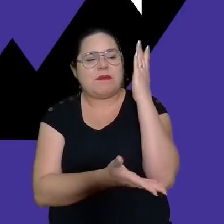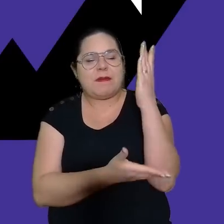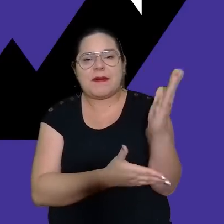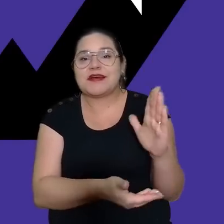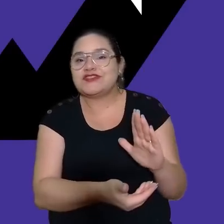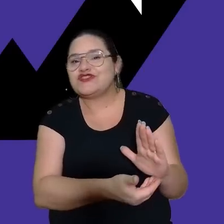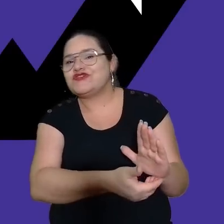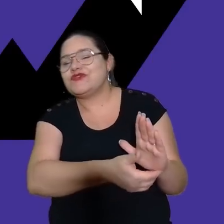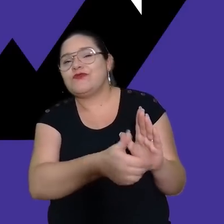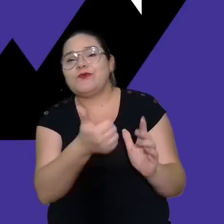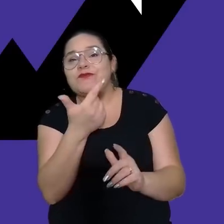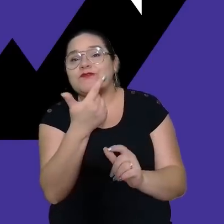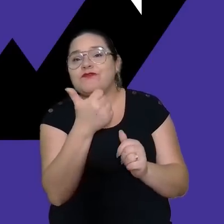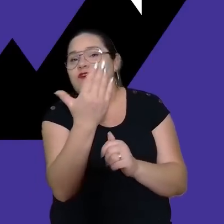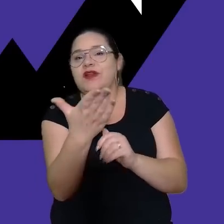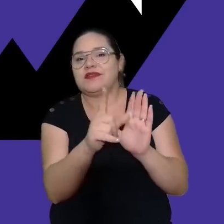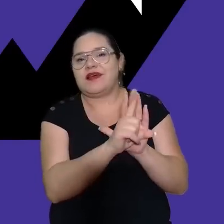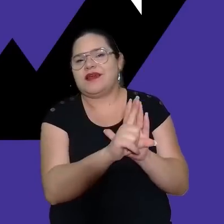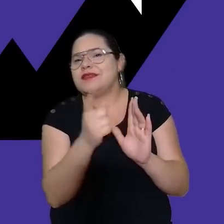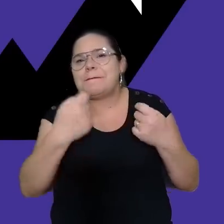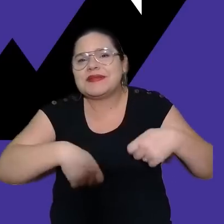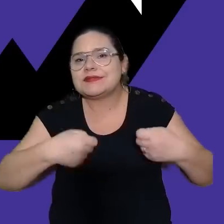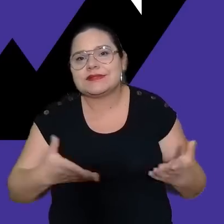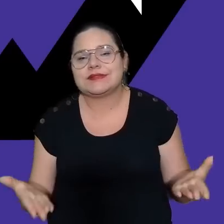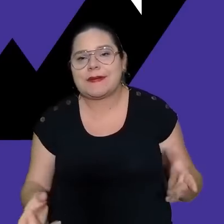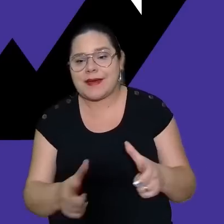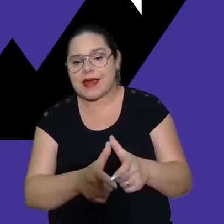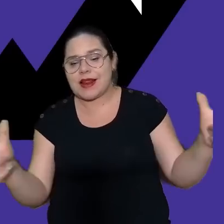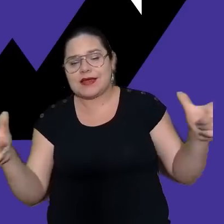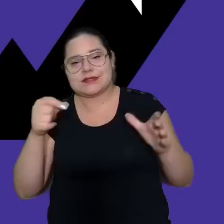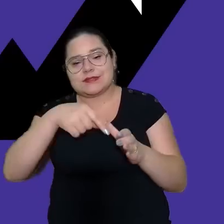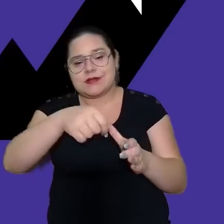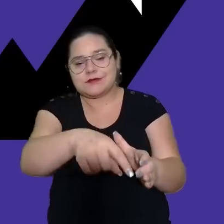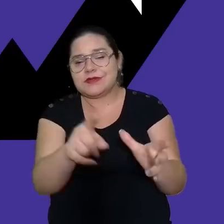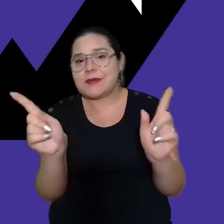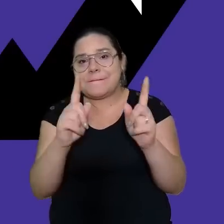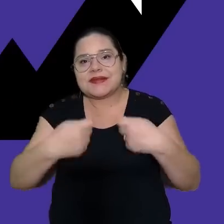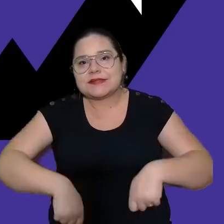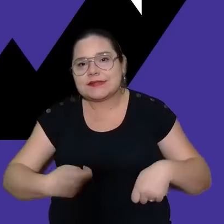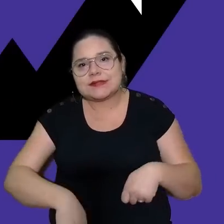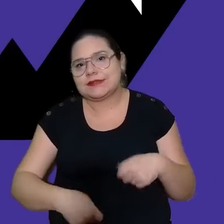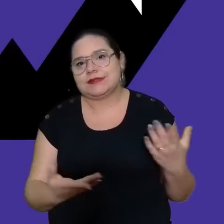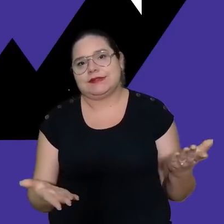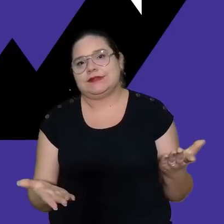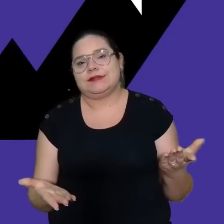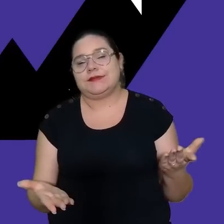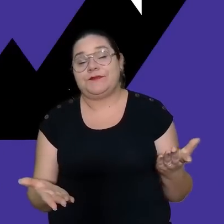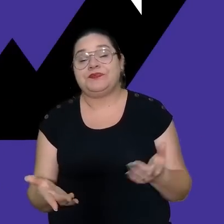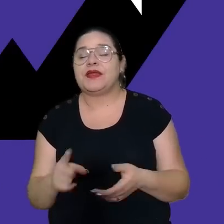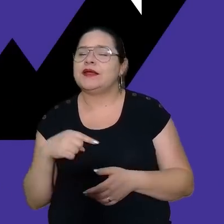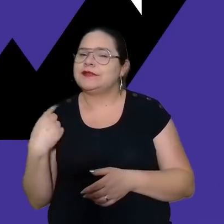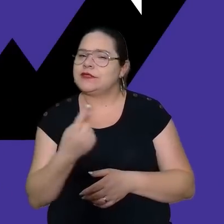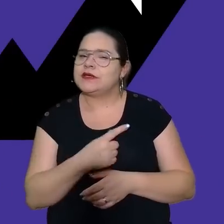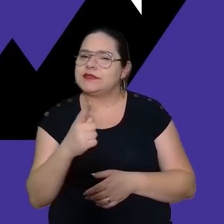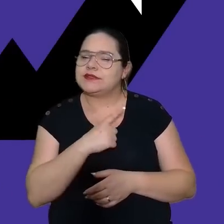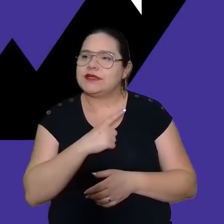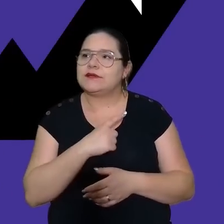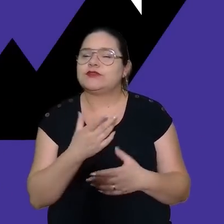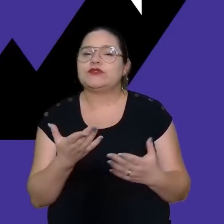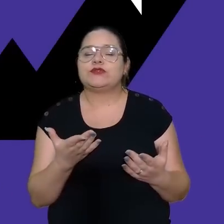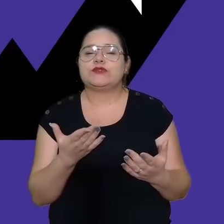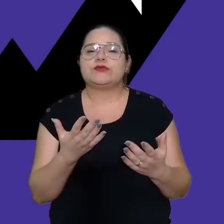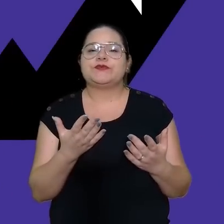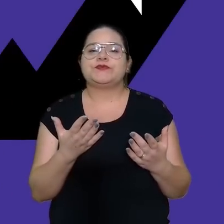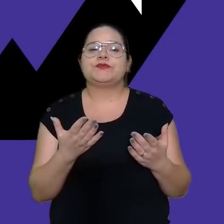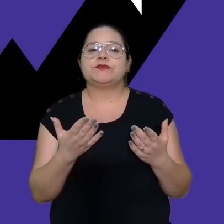para crescer a sua agricultura. Nós temos uma avenida muito